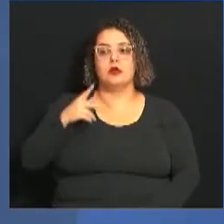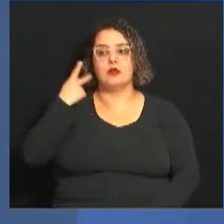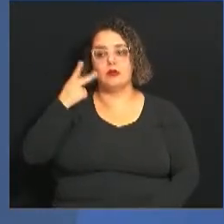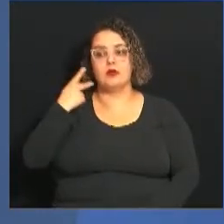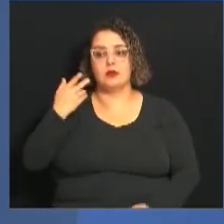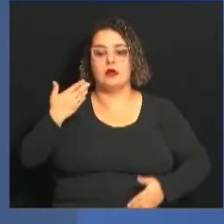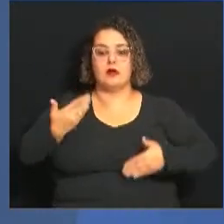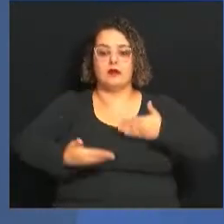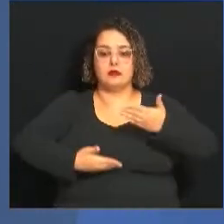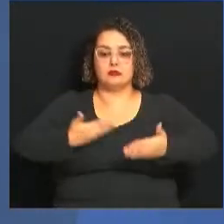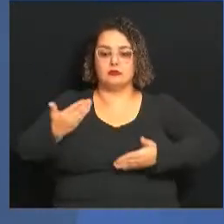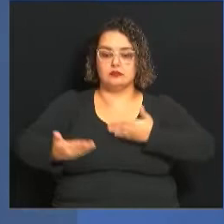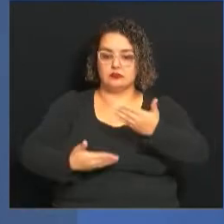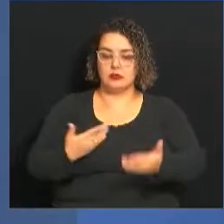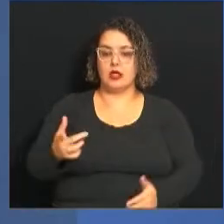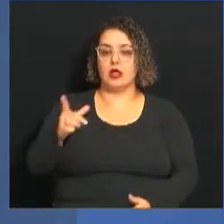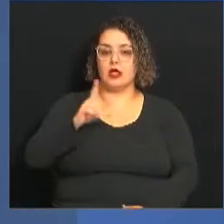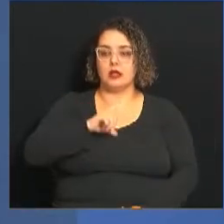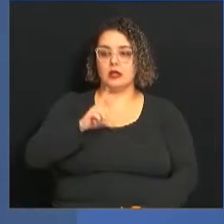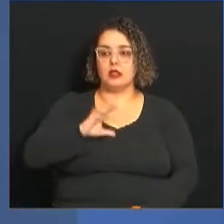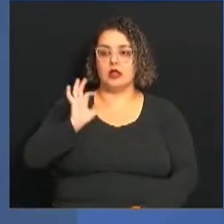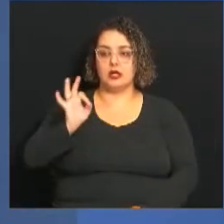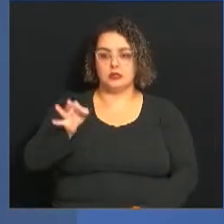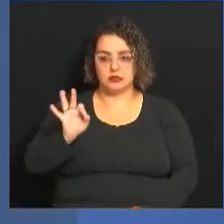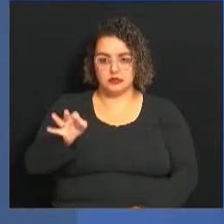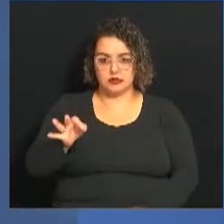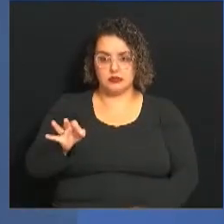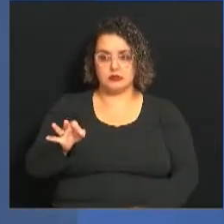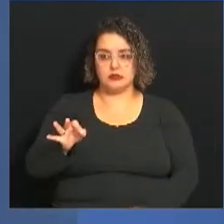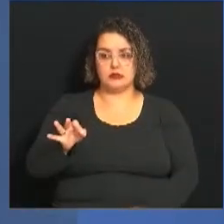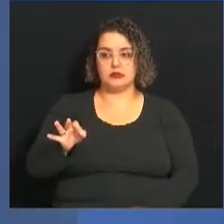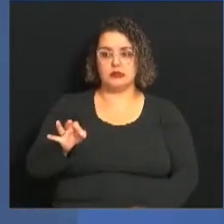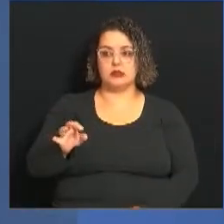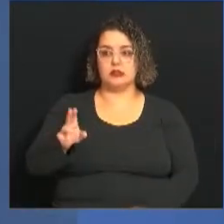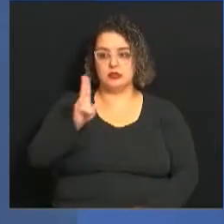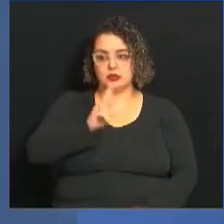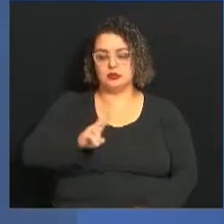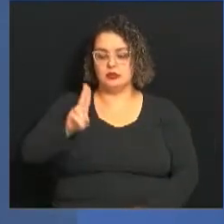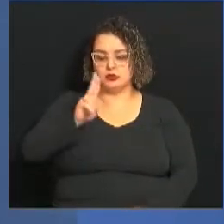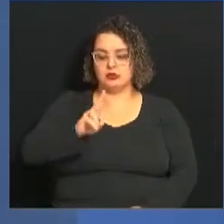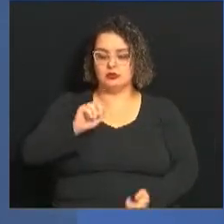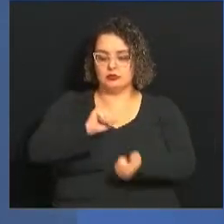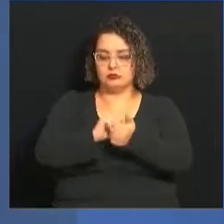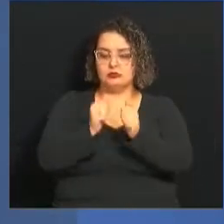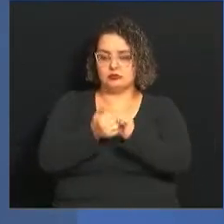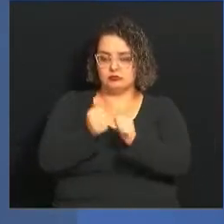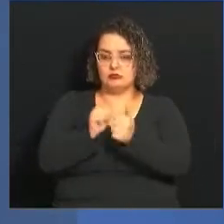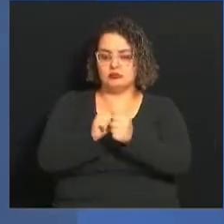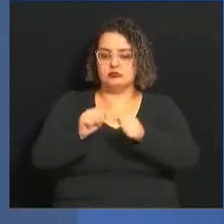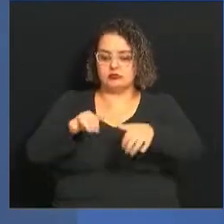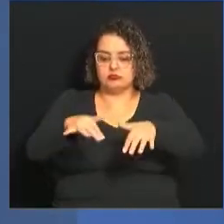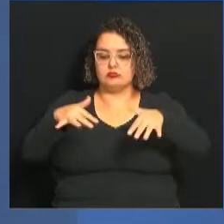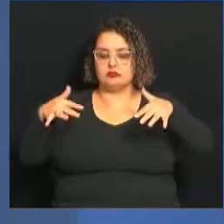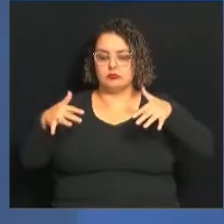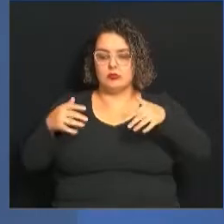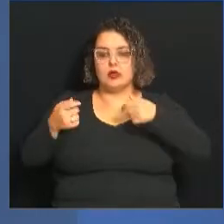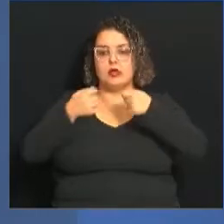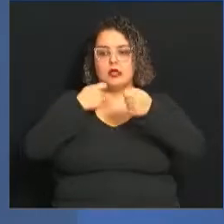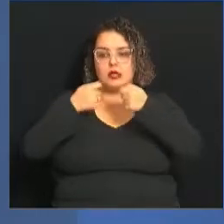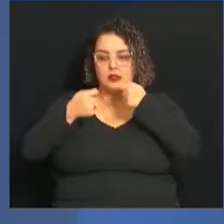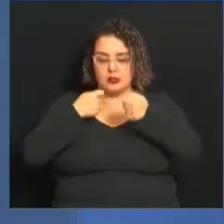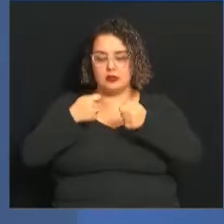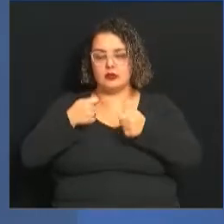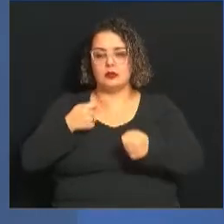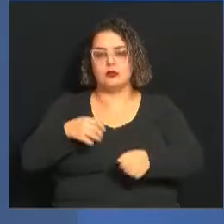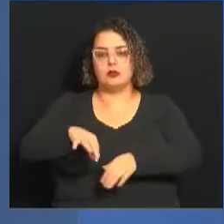servidores, para que haja a certeza de que as instalações que passaram por adequações, como vocês viram aí na entrevista do